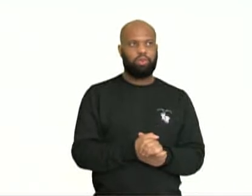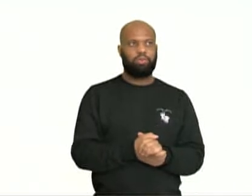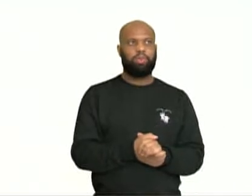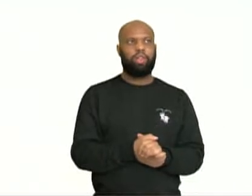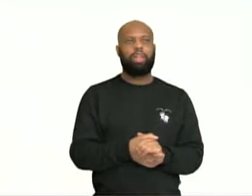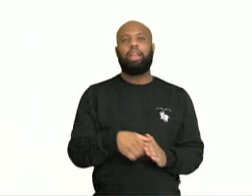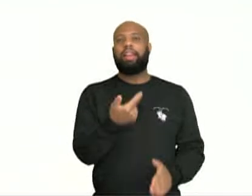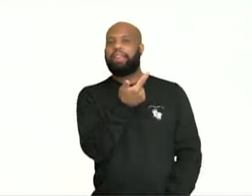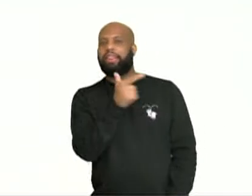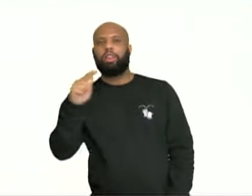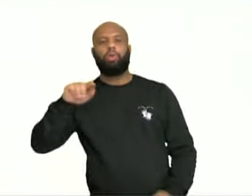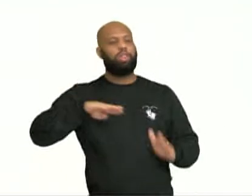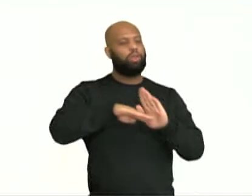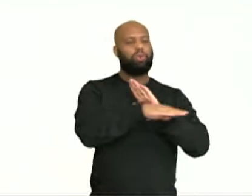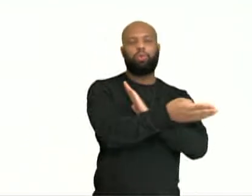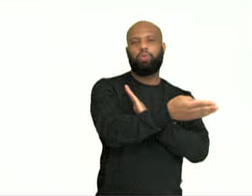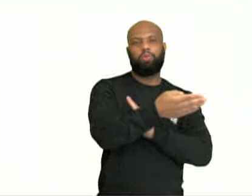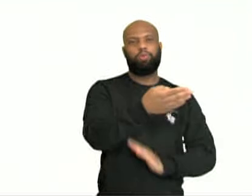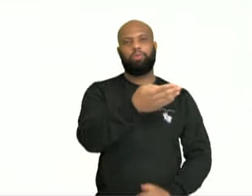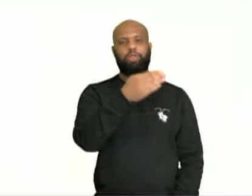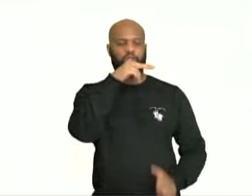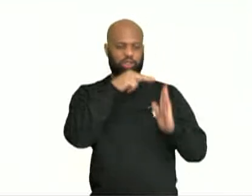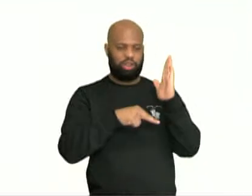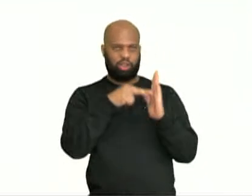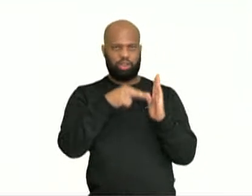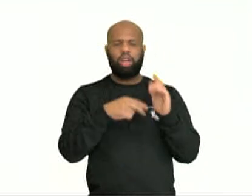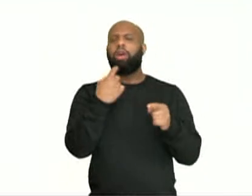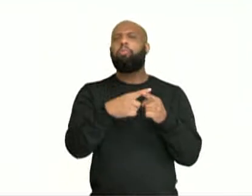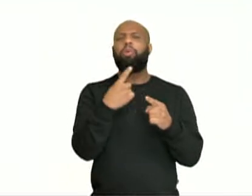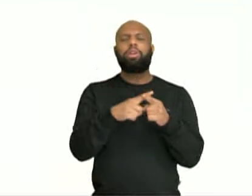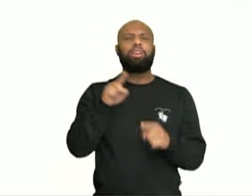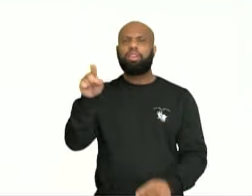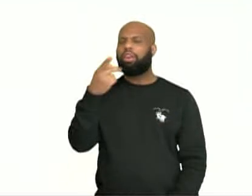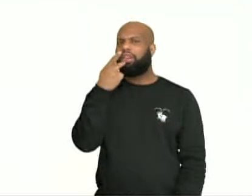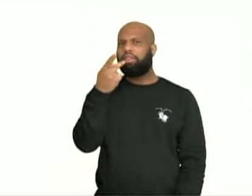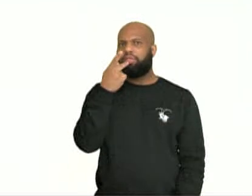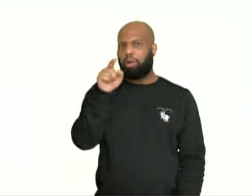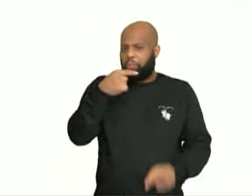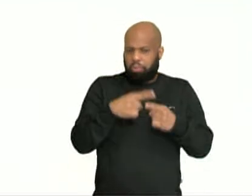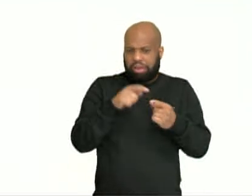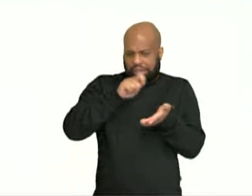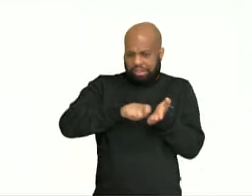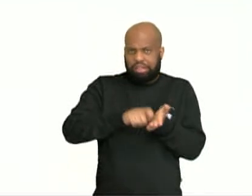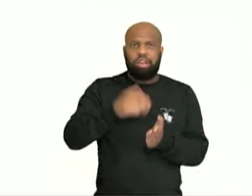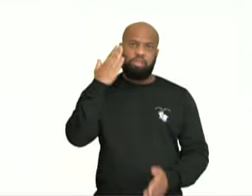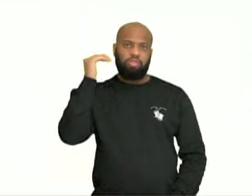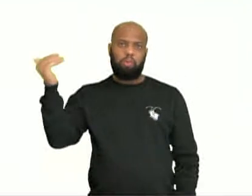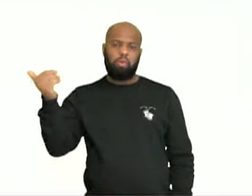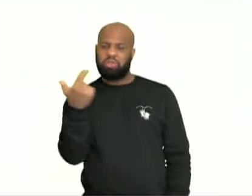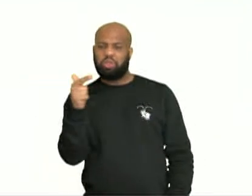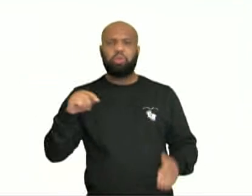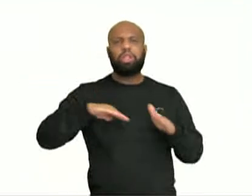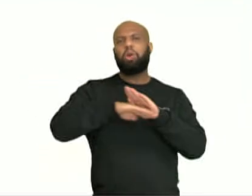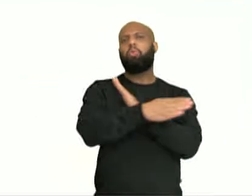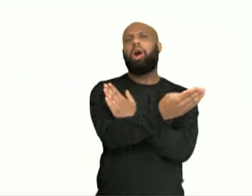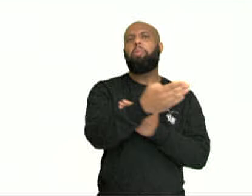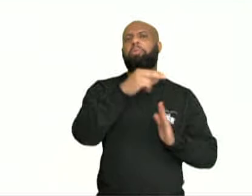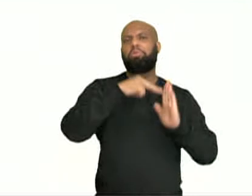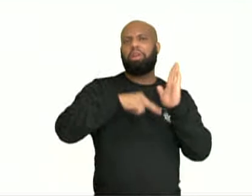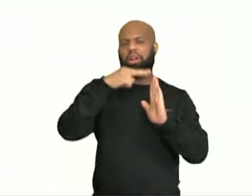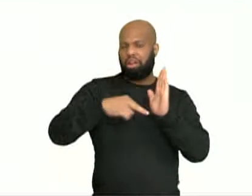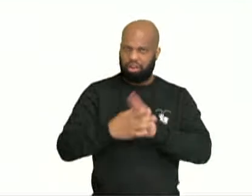não tenho o hábito de leitura. Por que será que Ariano Suassuna, sendo escritor famoso, diz que não tem o hábito da